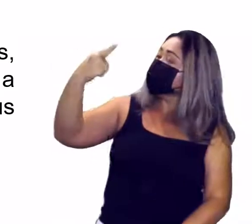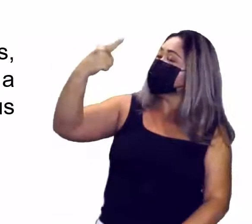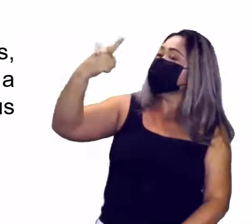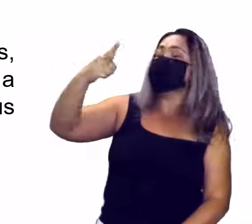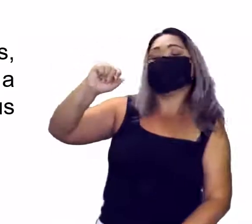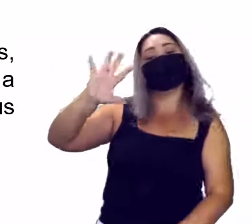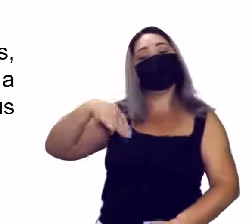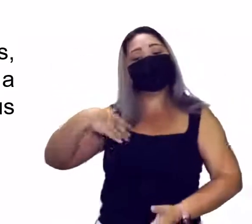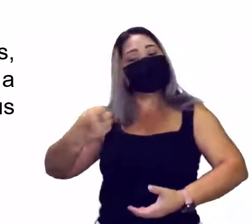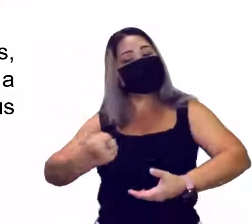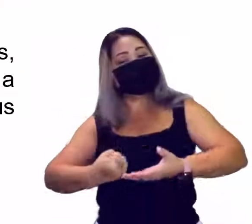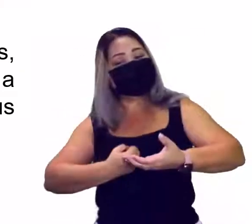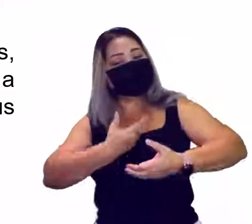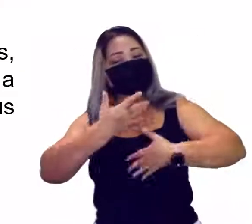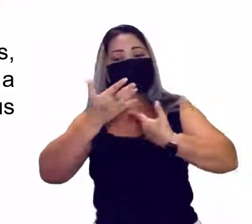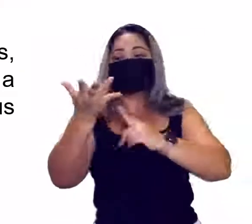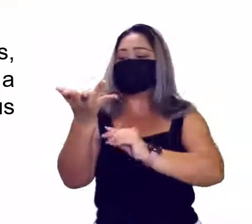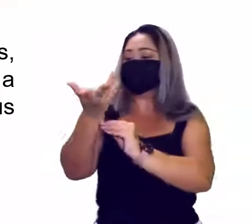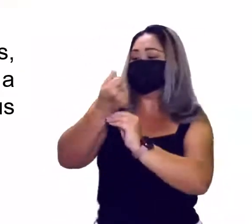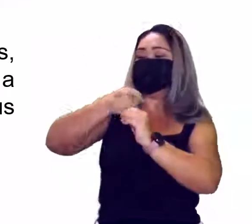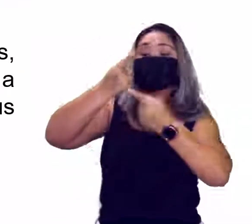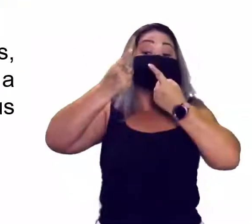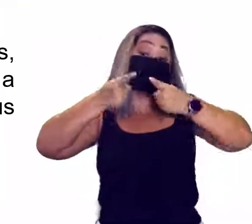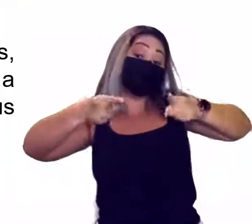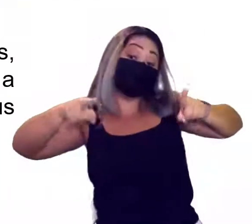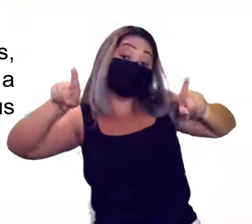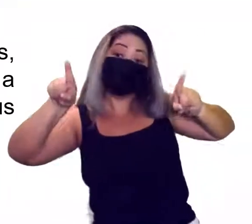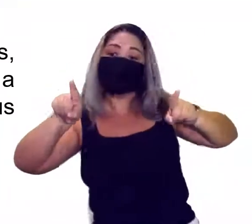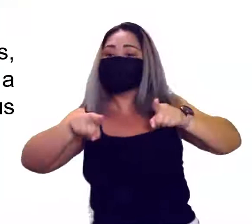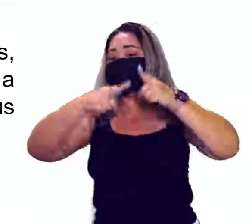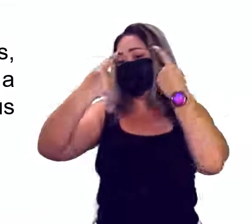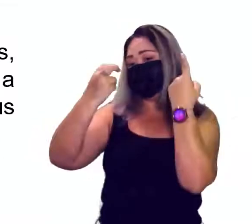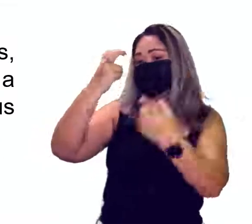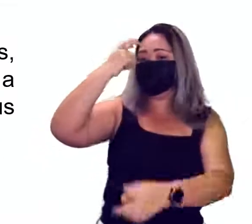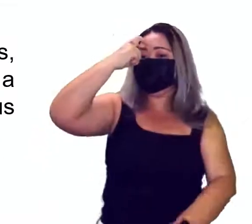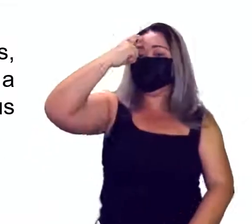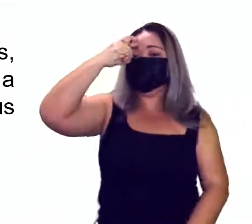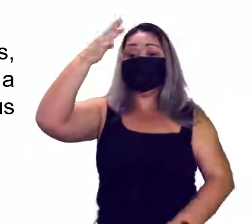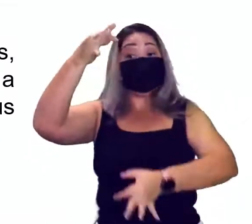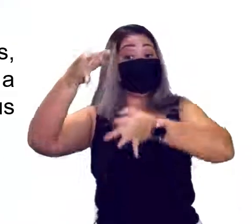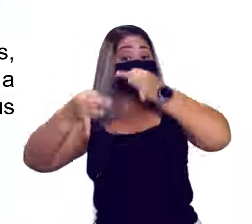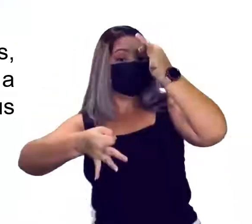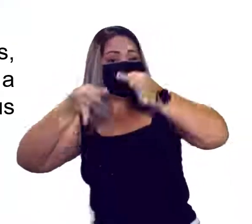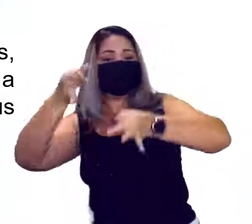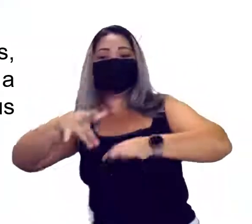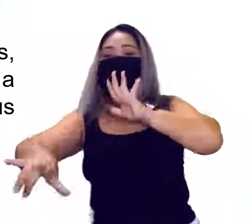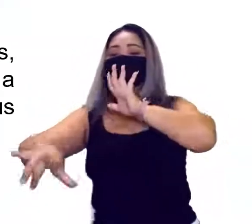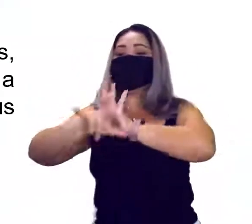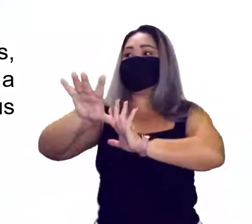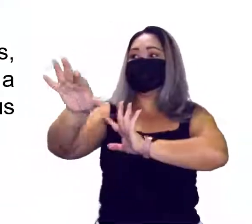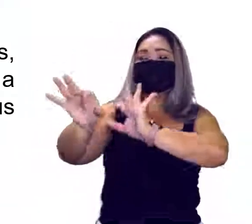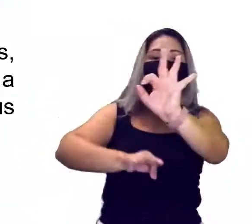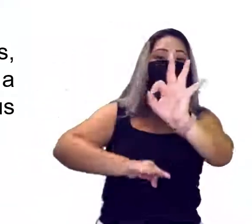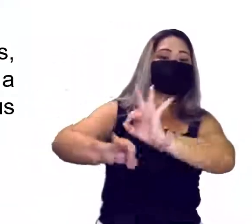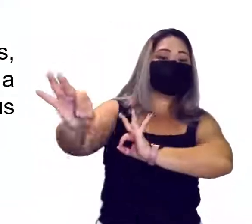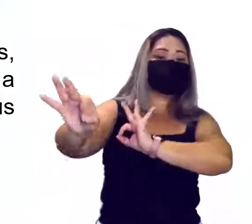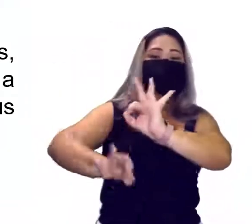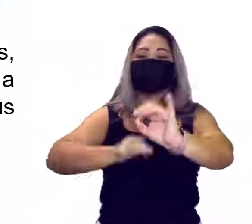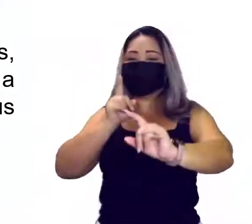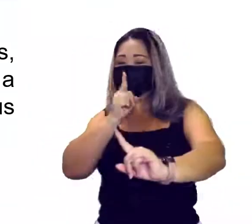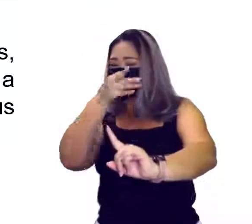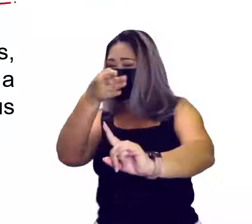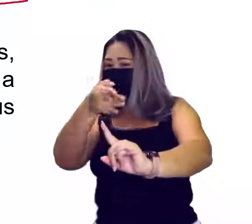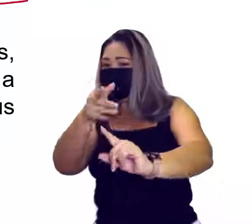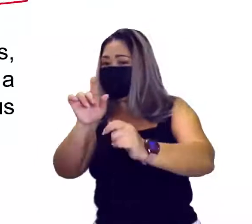da poesia, das artes, da música, da cultura, da justiça, da lei, da ordem, do tiro ao